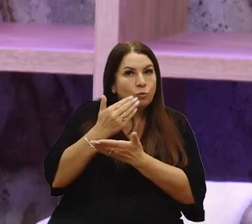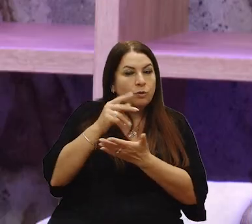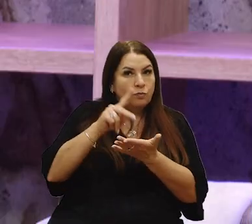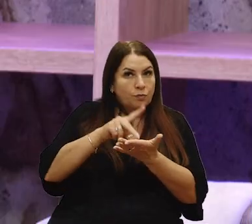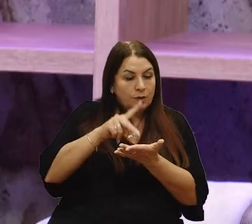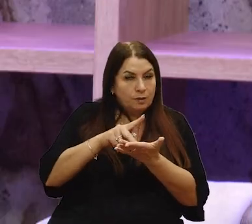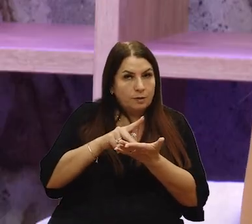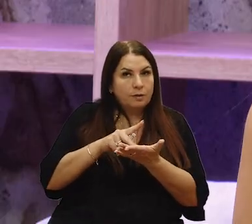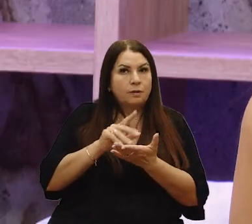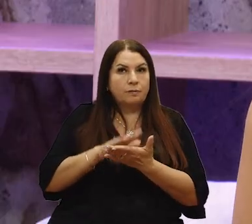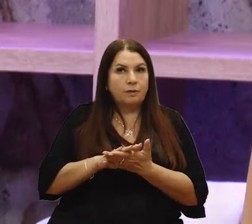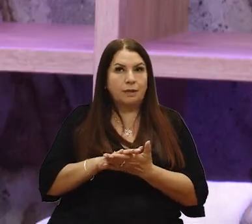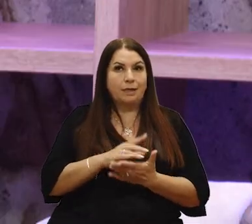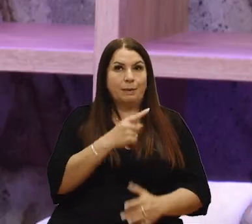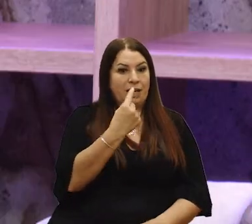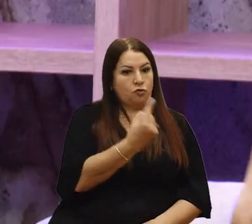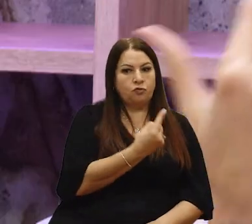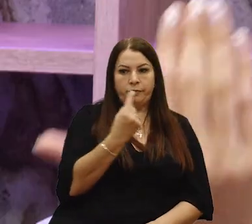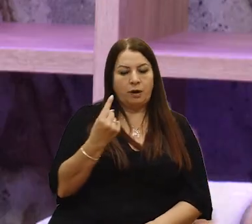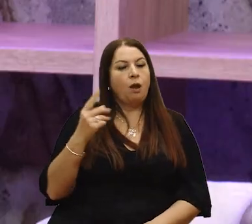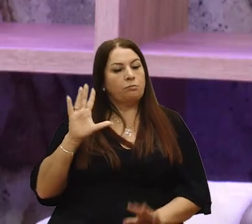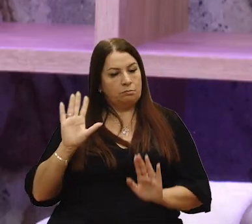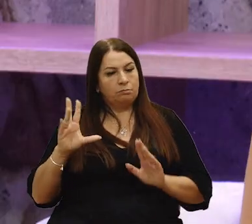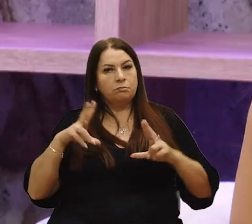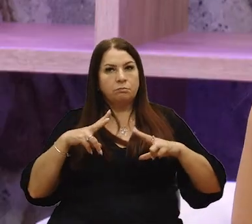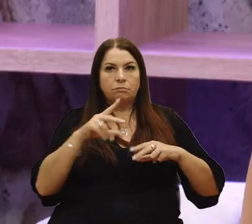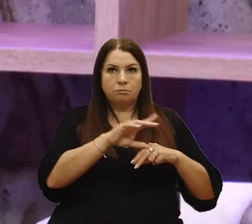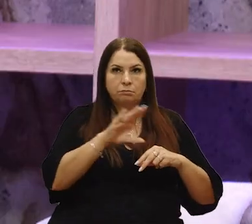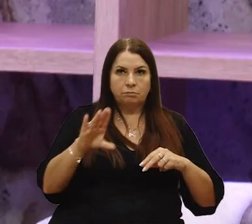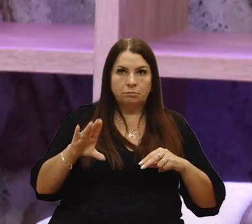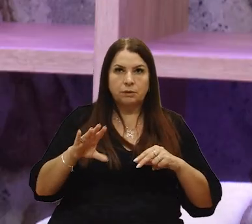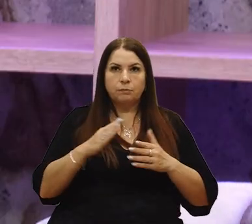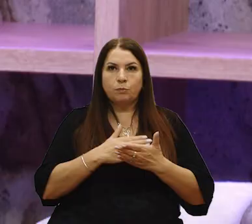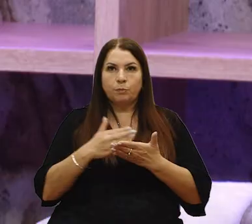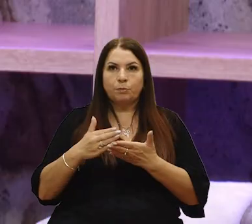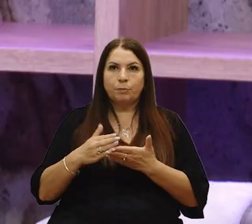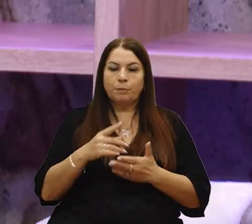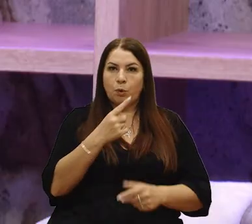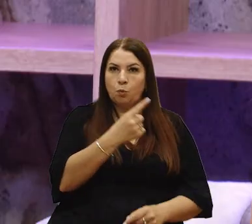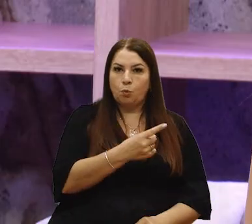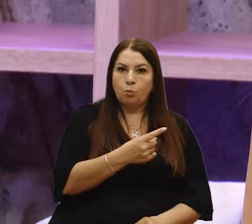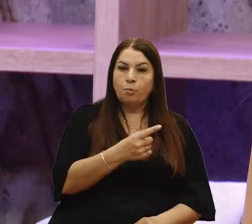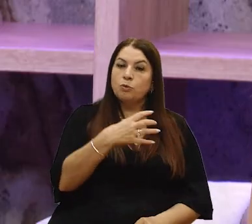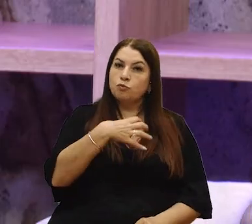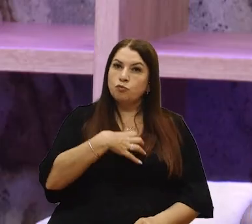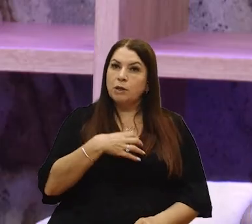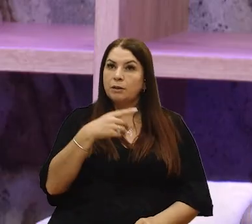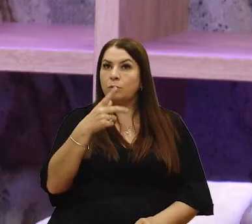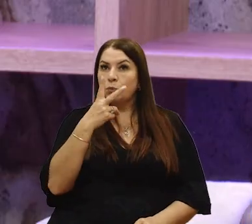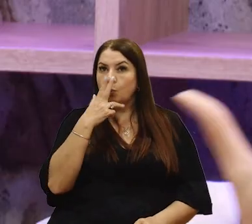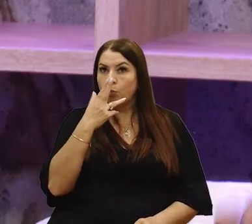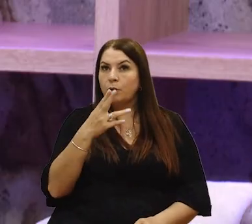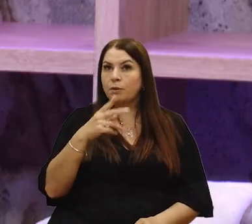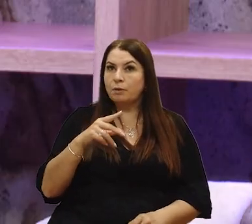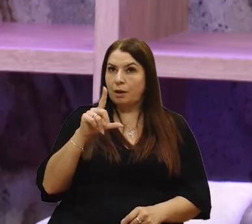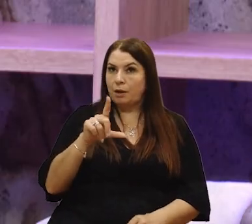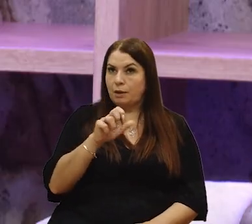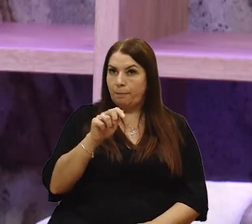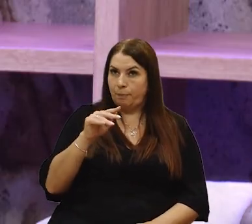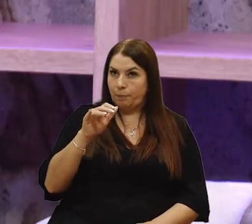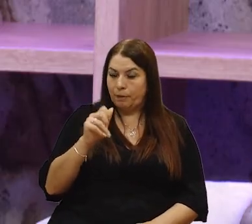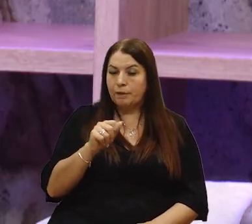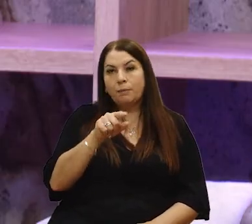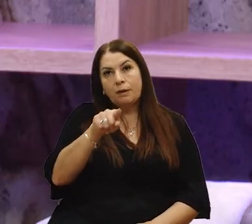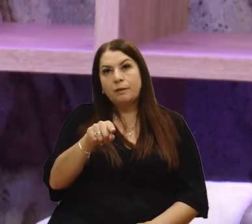componente circulatório mais afetado, então essa paciente pode estar utilizando uma cúrcuma, um fitoterápico que vai ajudar nessa parte mais